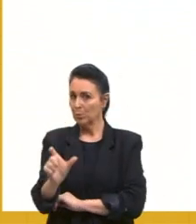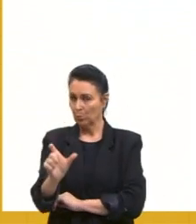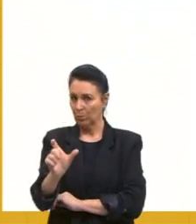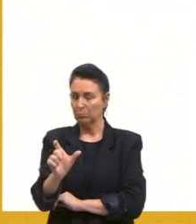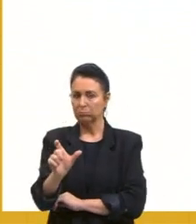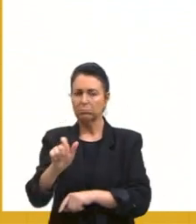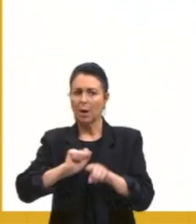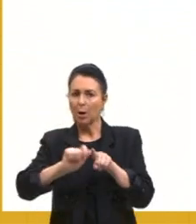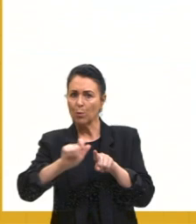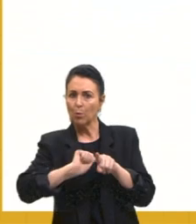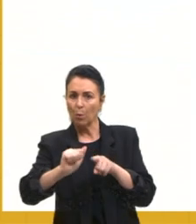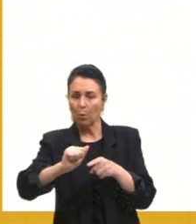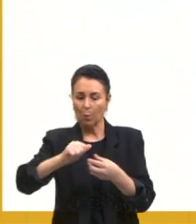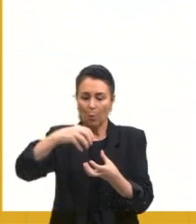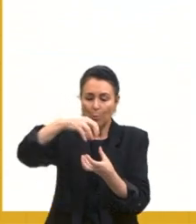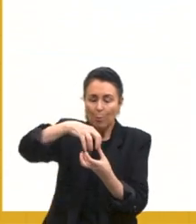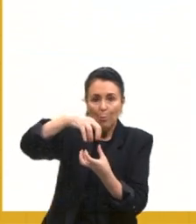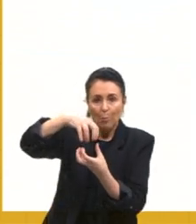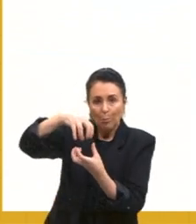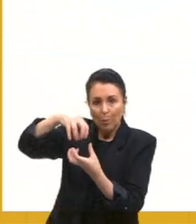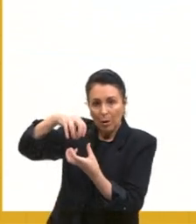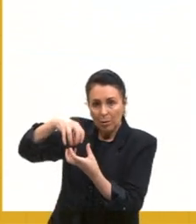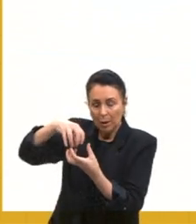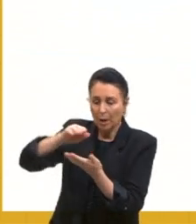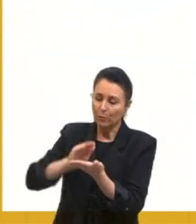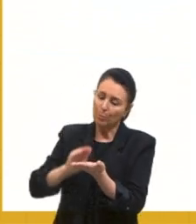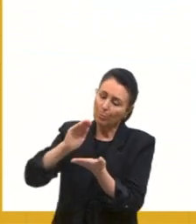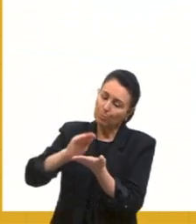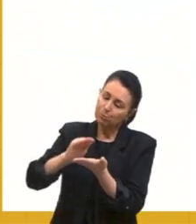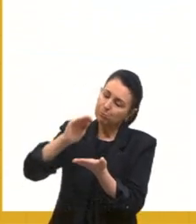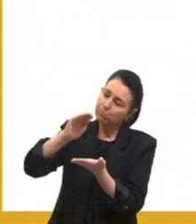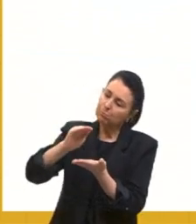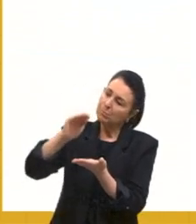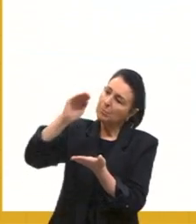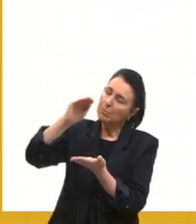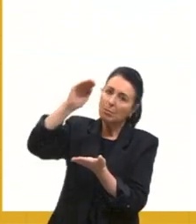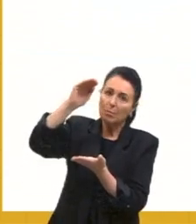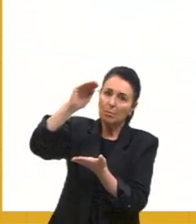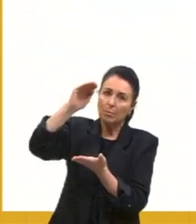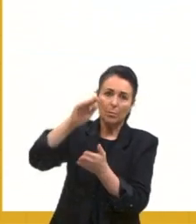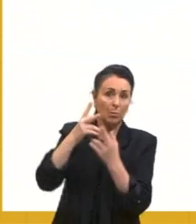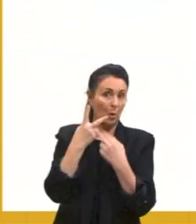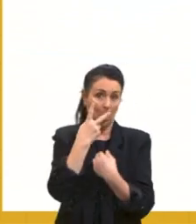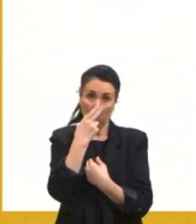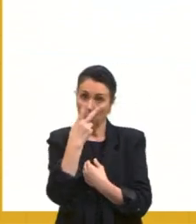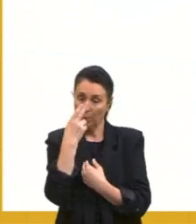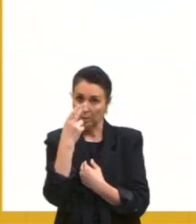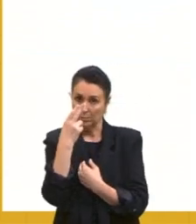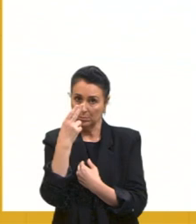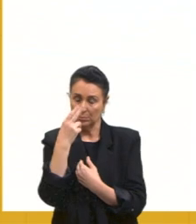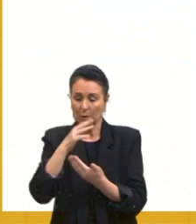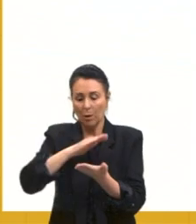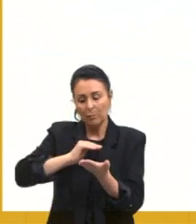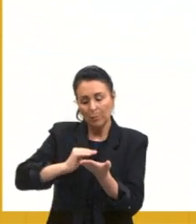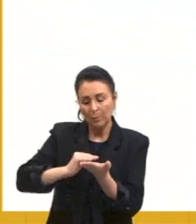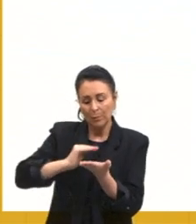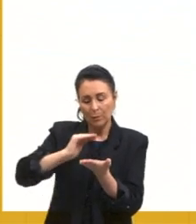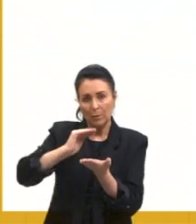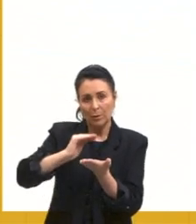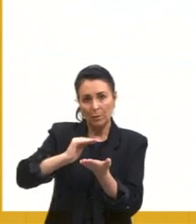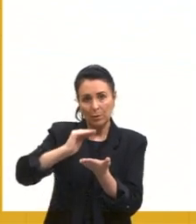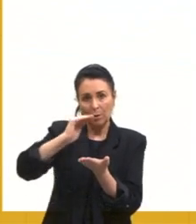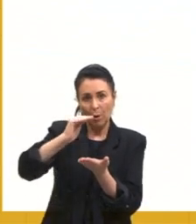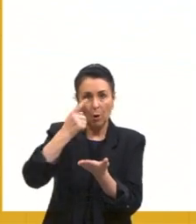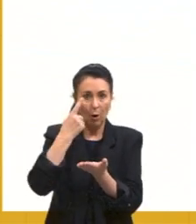as bolinhas em camada superpostas iguais, tendo assim empregado, nós temos as opções